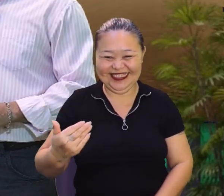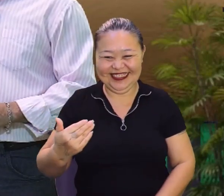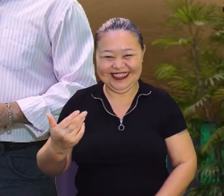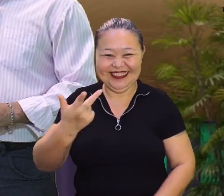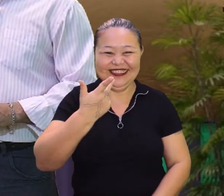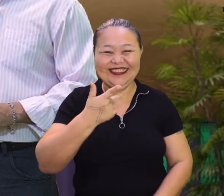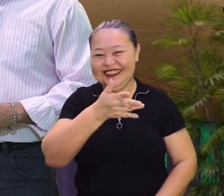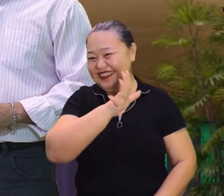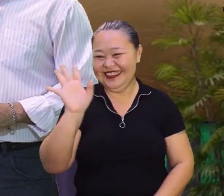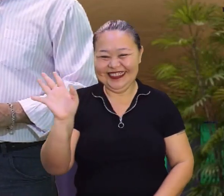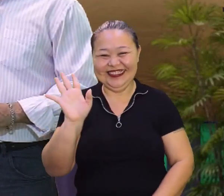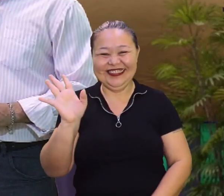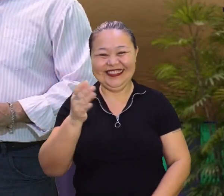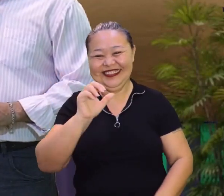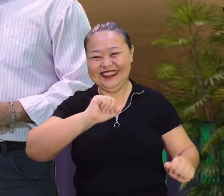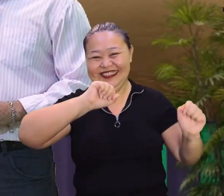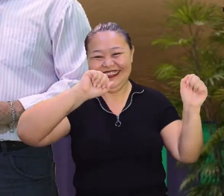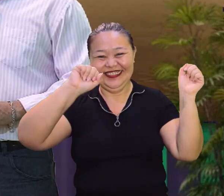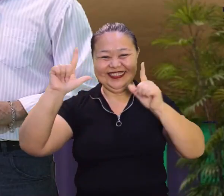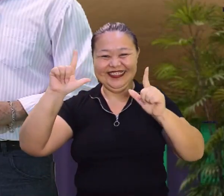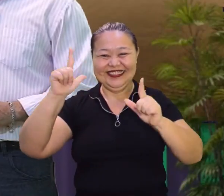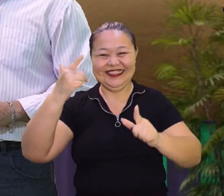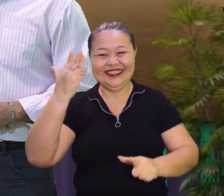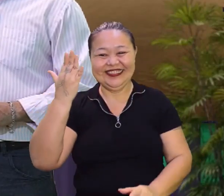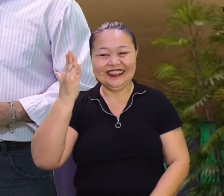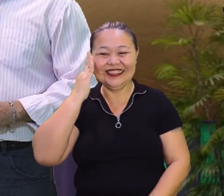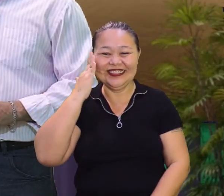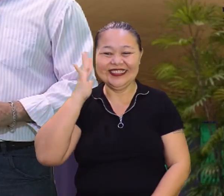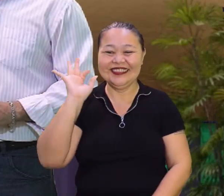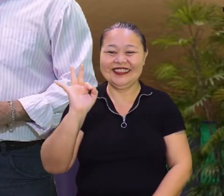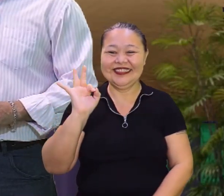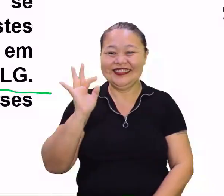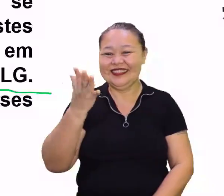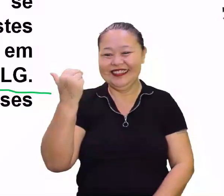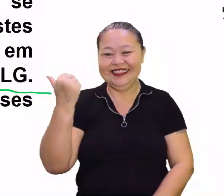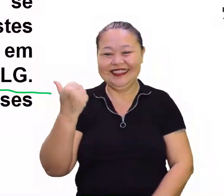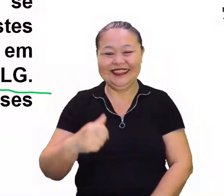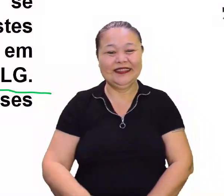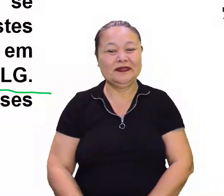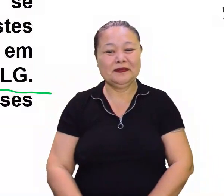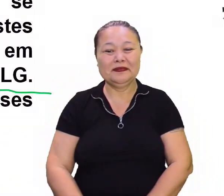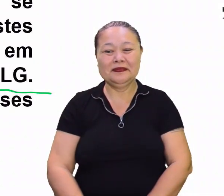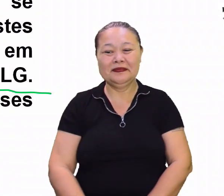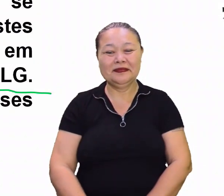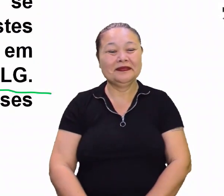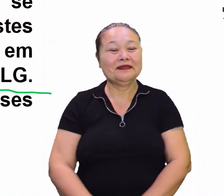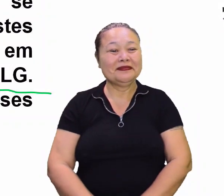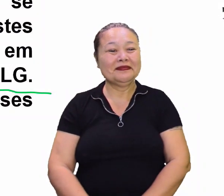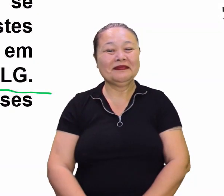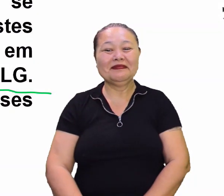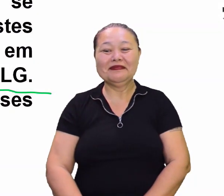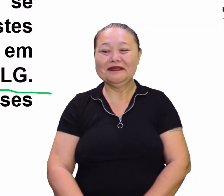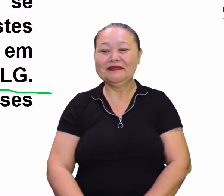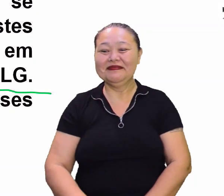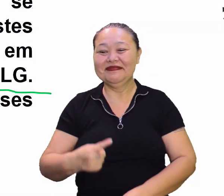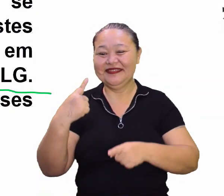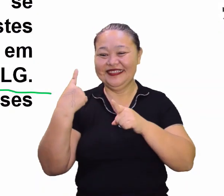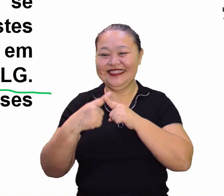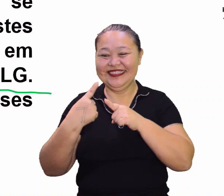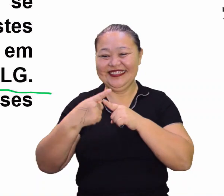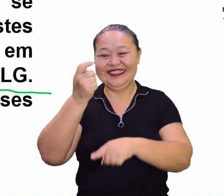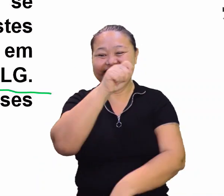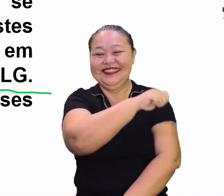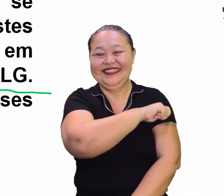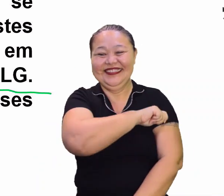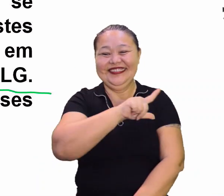já falei demais, né? Vamos lá no quadro confirmar agora, né, professor Jorge? Logo sem perca de tempo, bora confirmar logo, porque o aluno